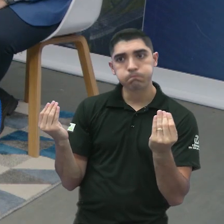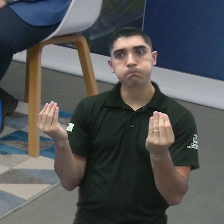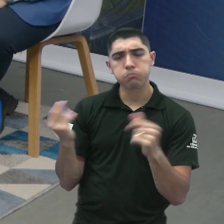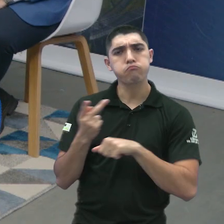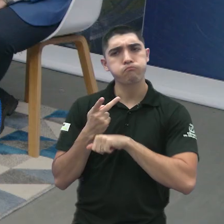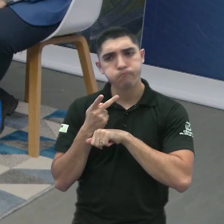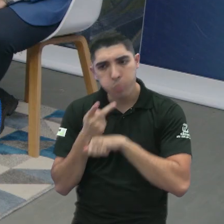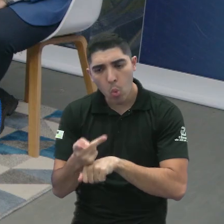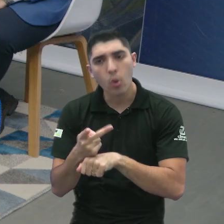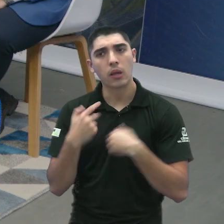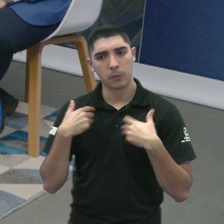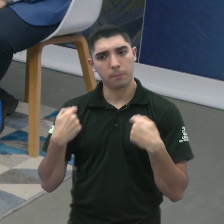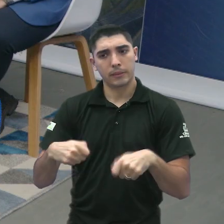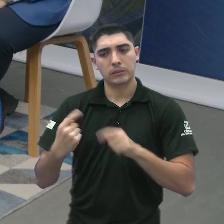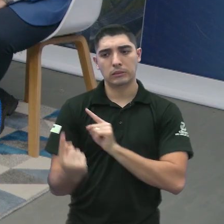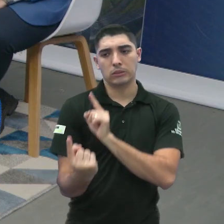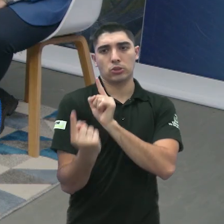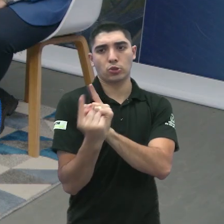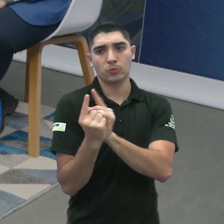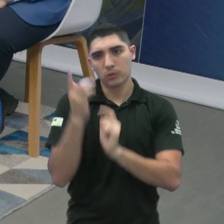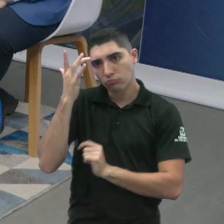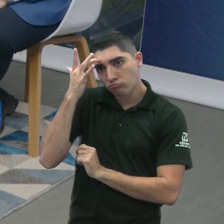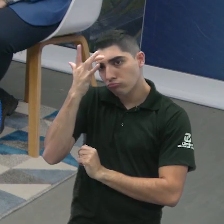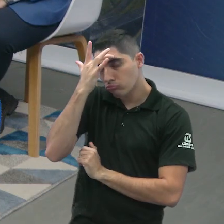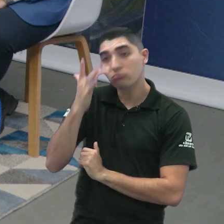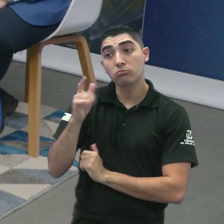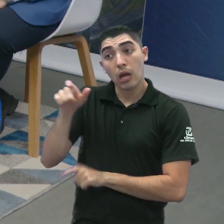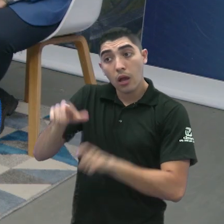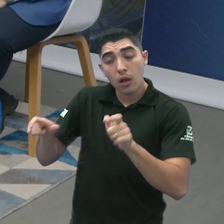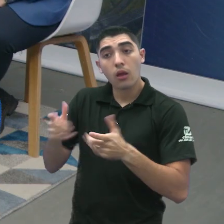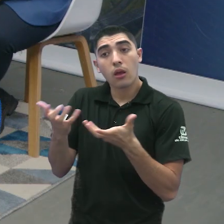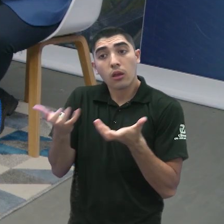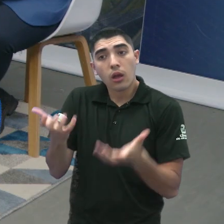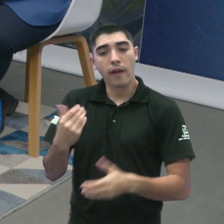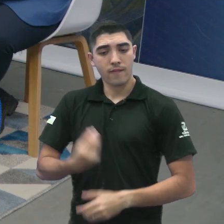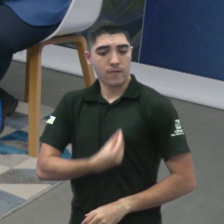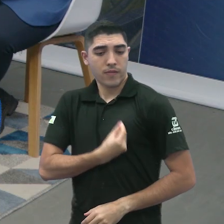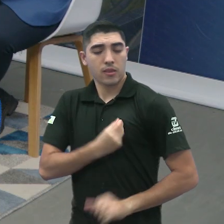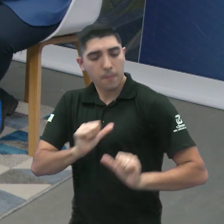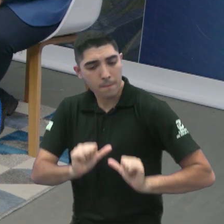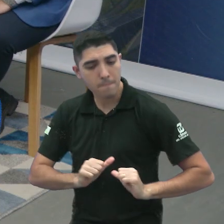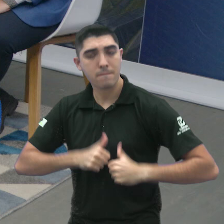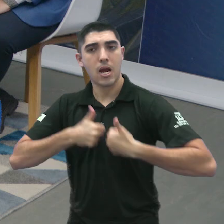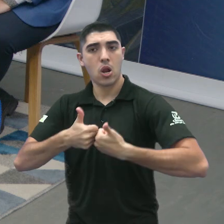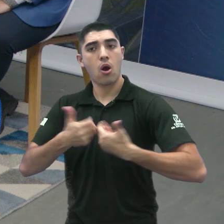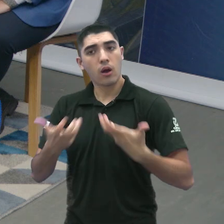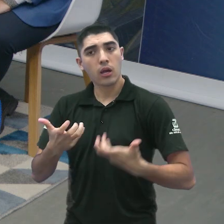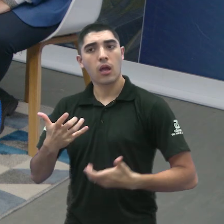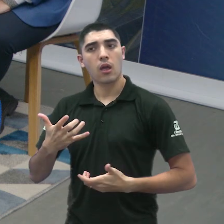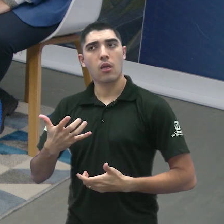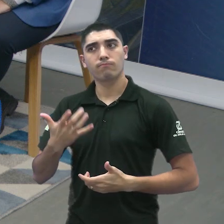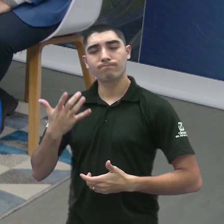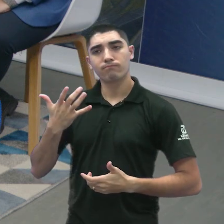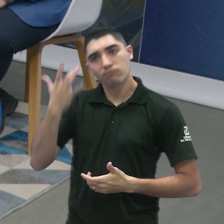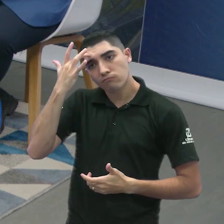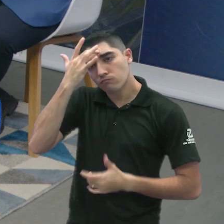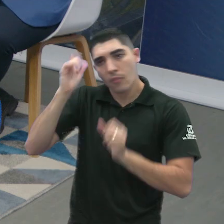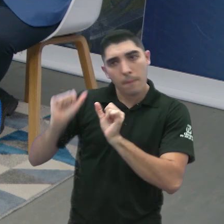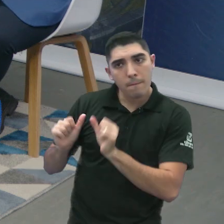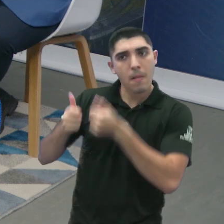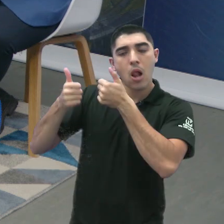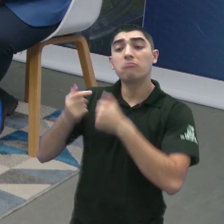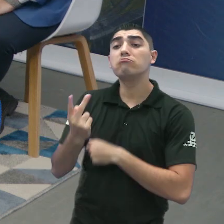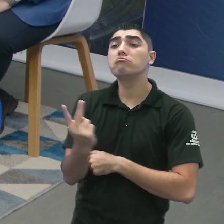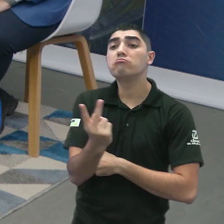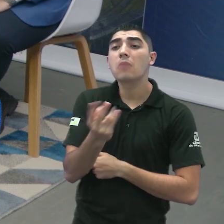estão buscando atendimentos, estão em busca de melhorar, né? Como vocês avaliam